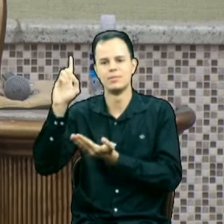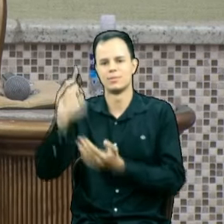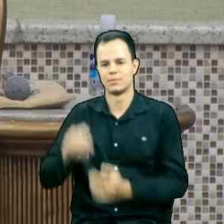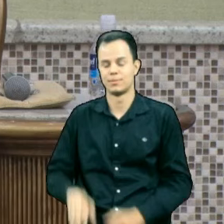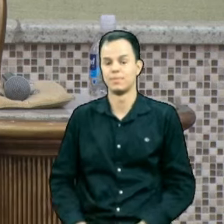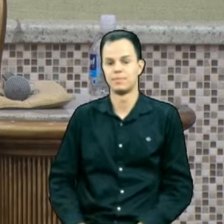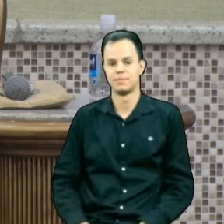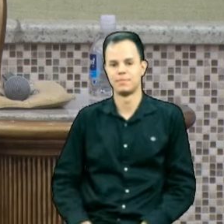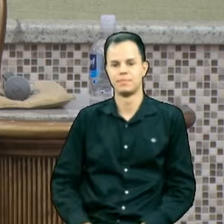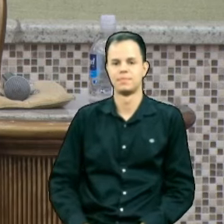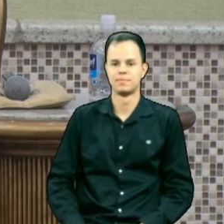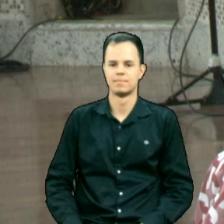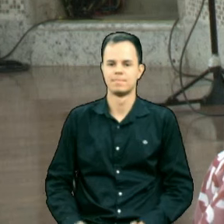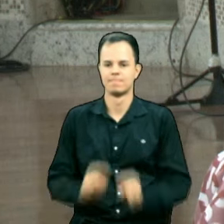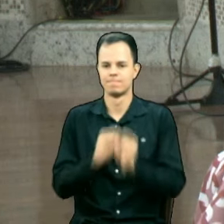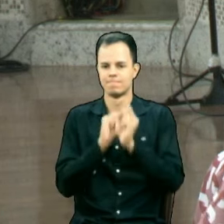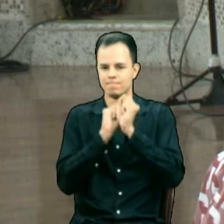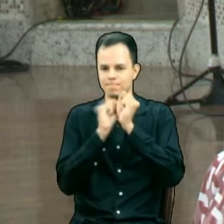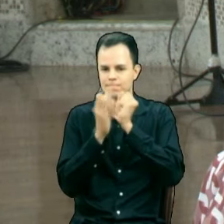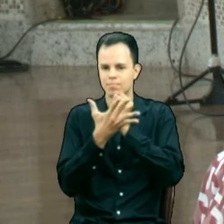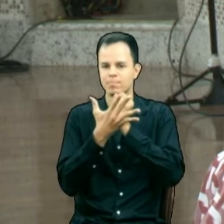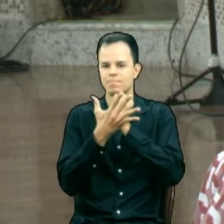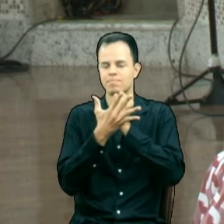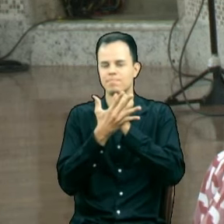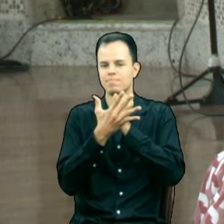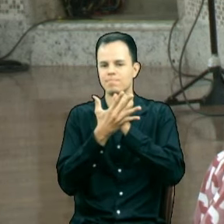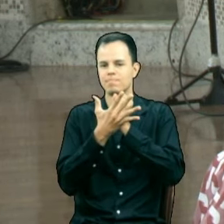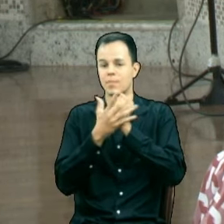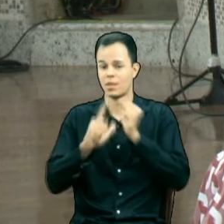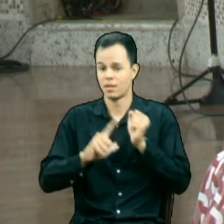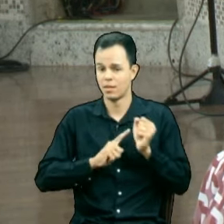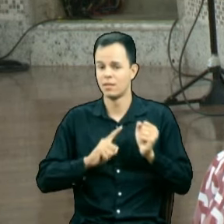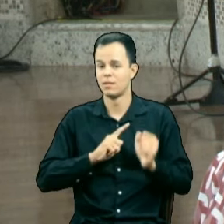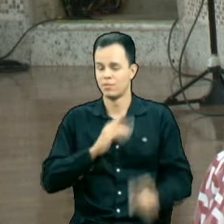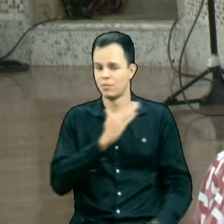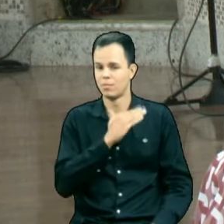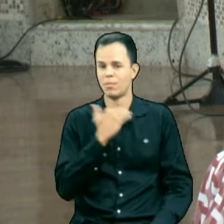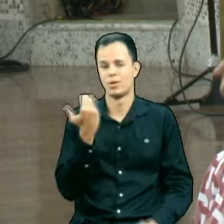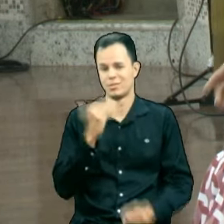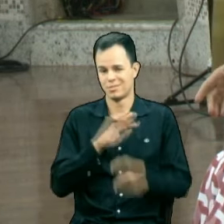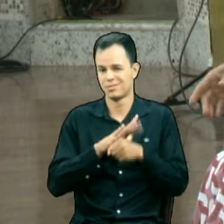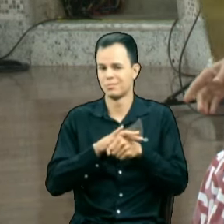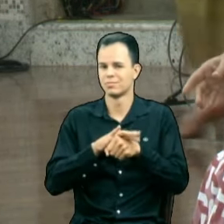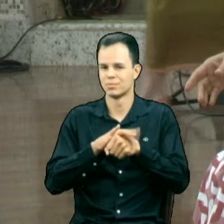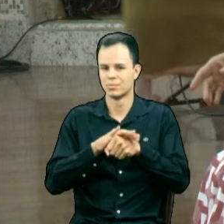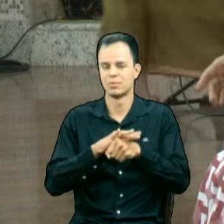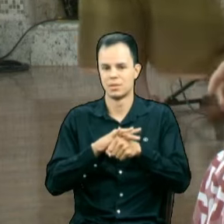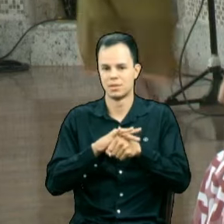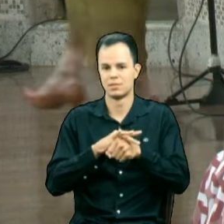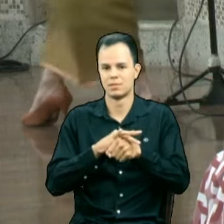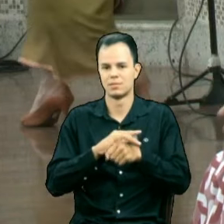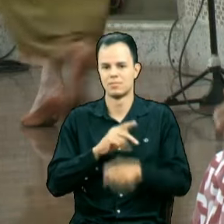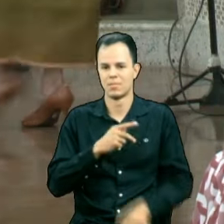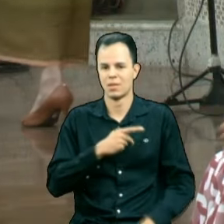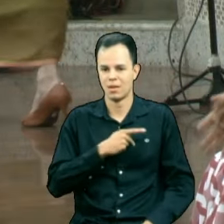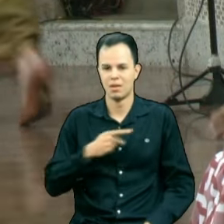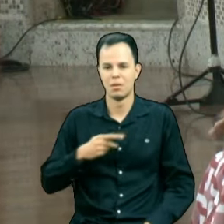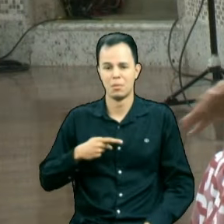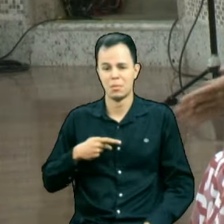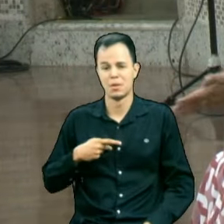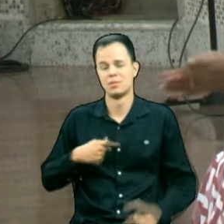é bem no meio da pandemia Há muitas mortes doenças passou sofre né